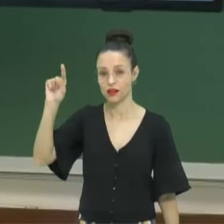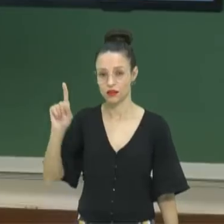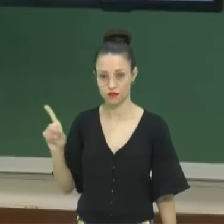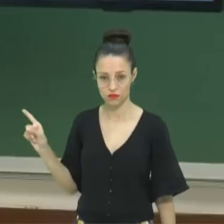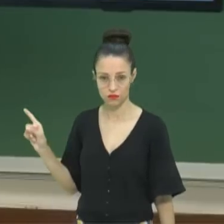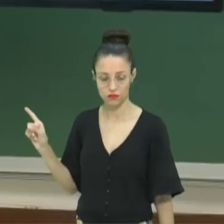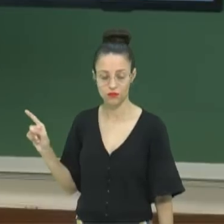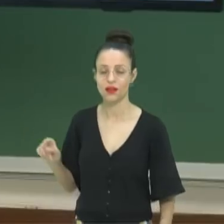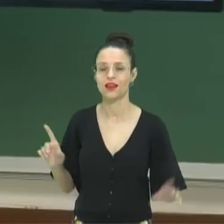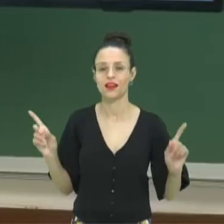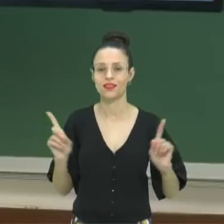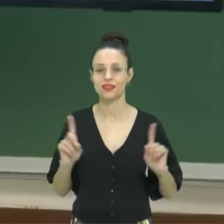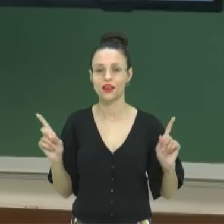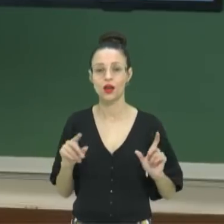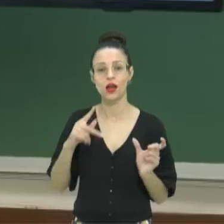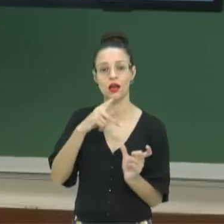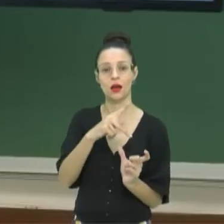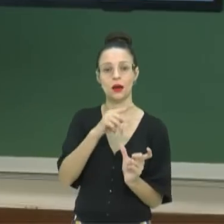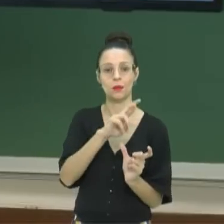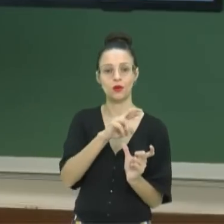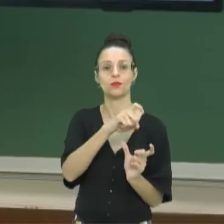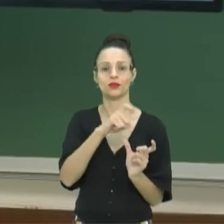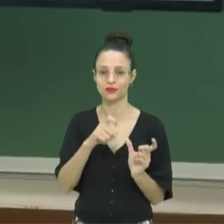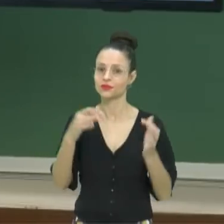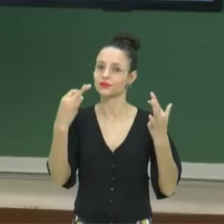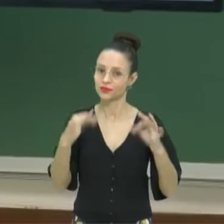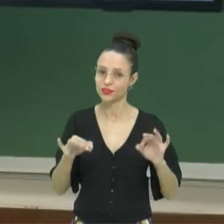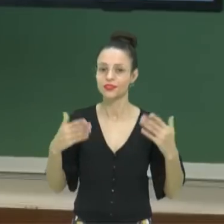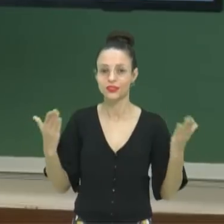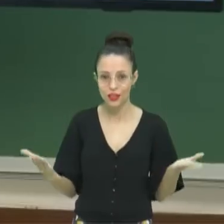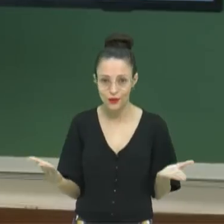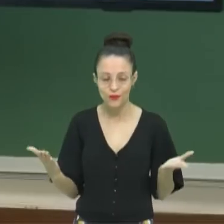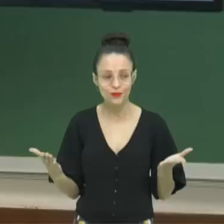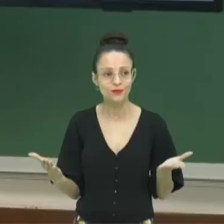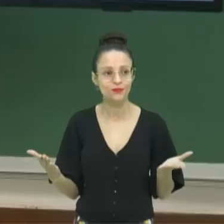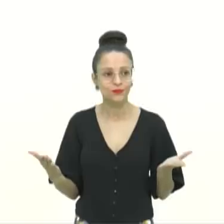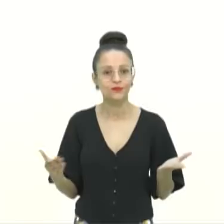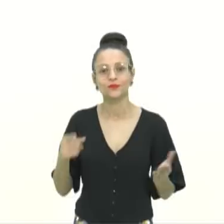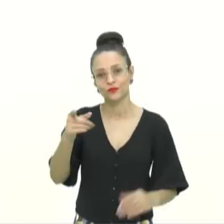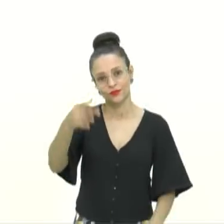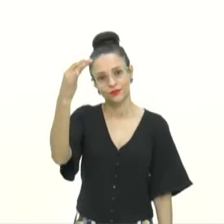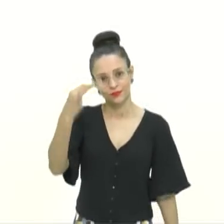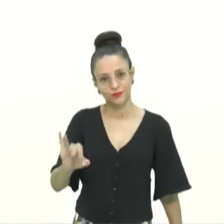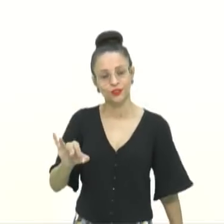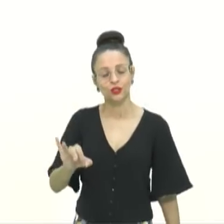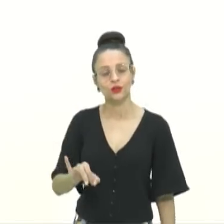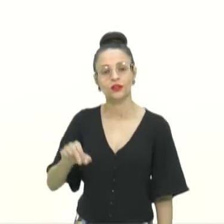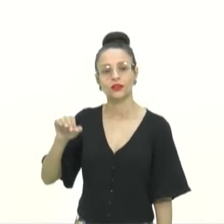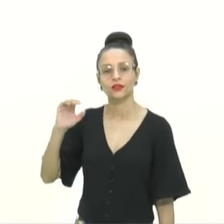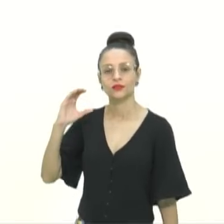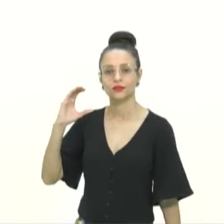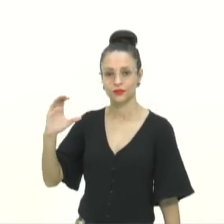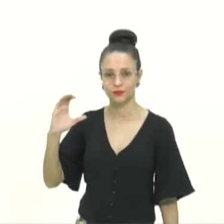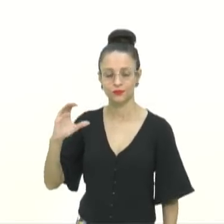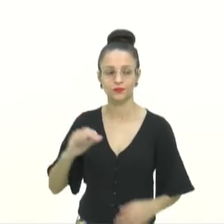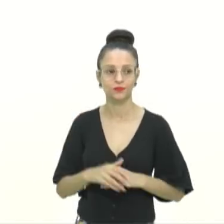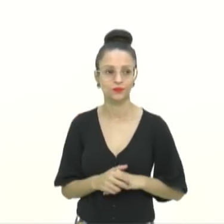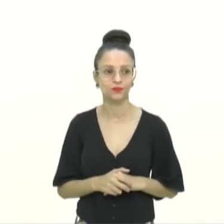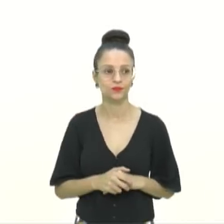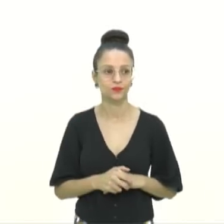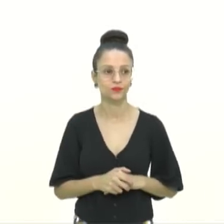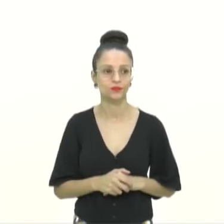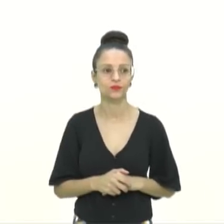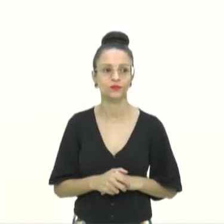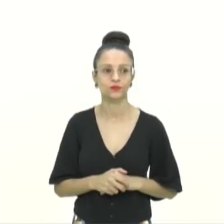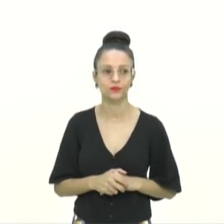Demográfico. Ah, não, professora, é uma proparoxítona. Sim, portanto, você acertou. É a letra C, a nossa